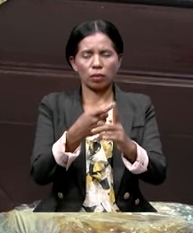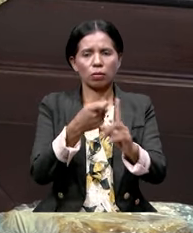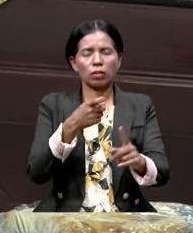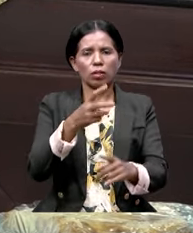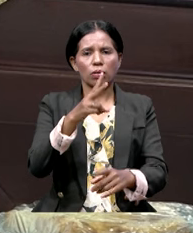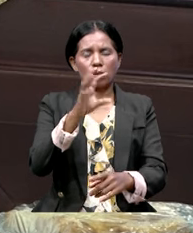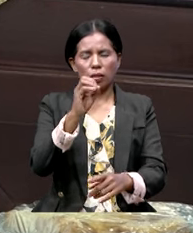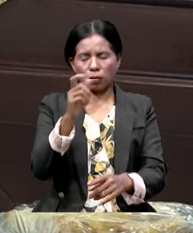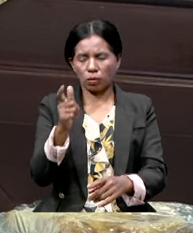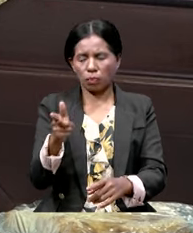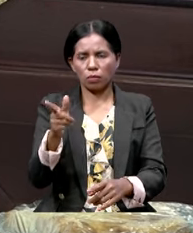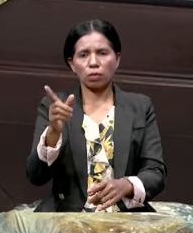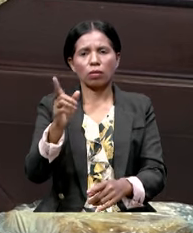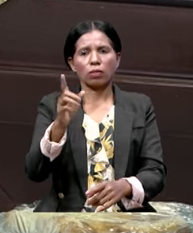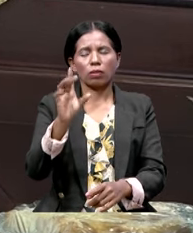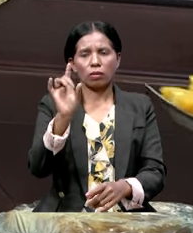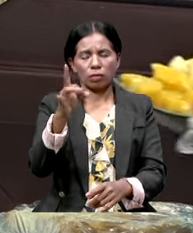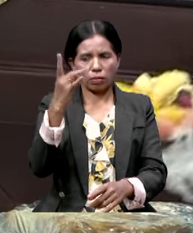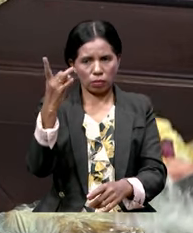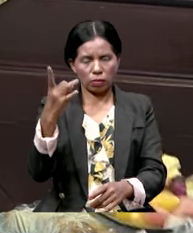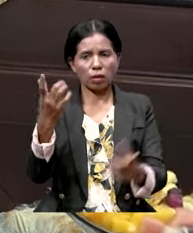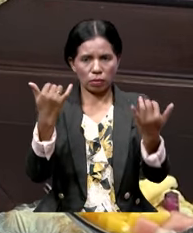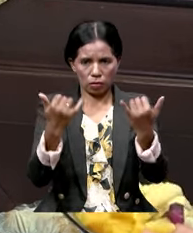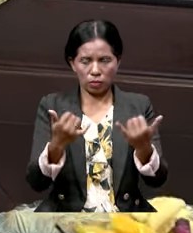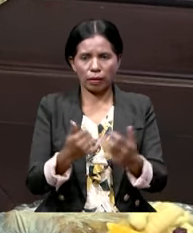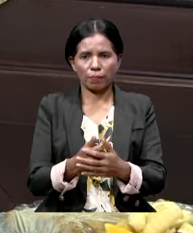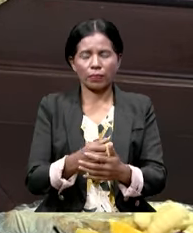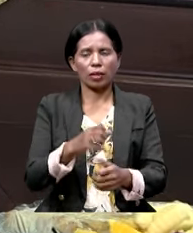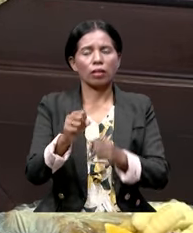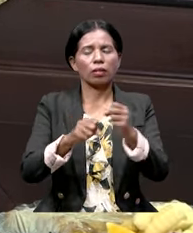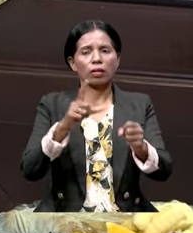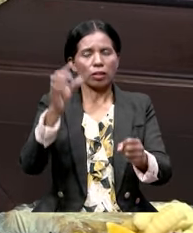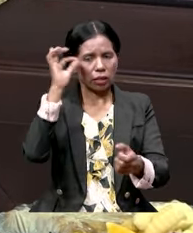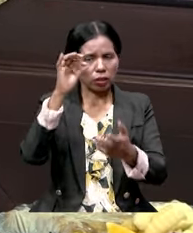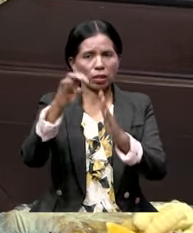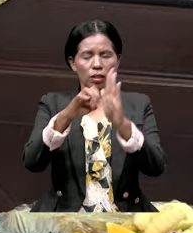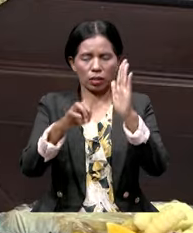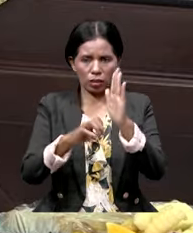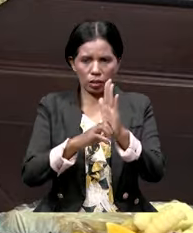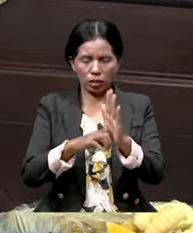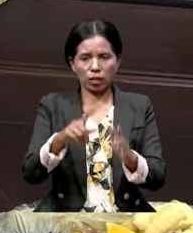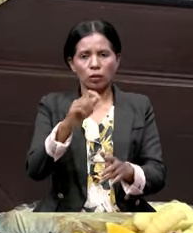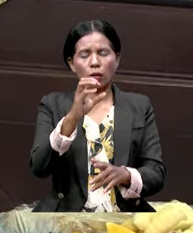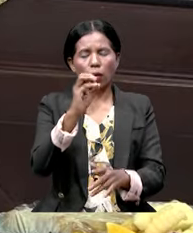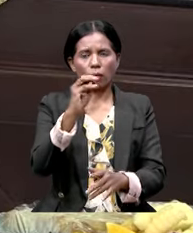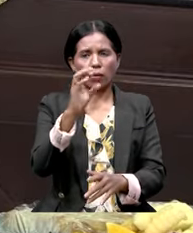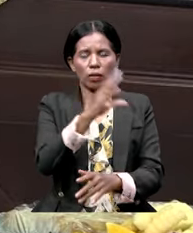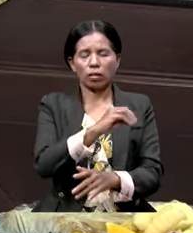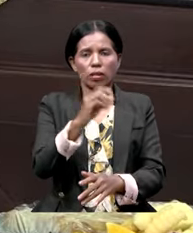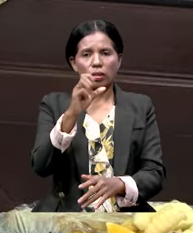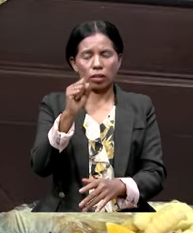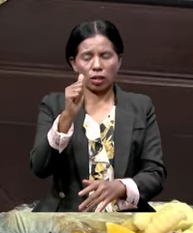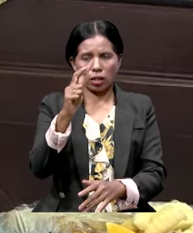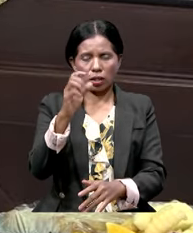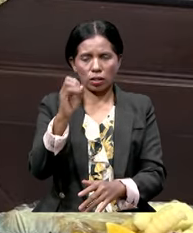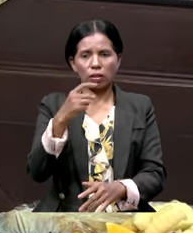18 nem mais era nem Antes, na sociedade civil, mos critica secretário Estado assunto toponímia na organização urbana,